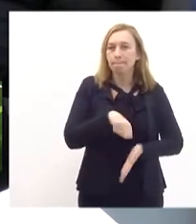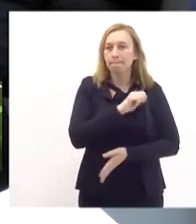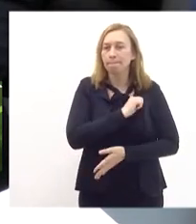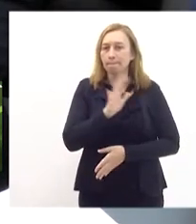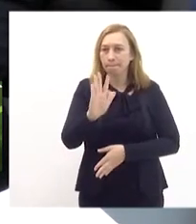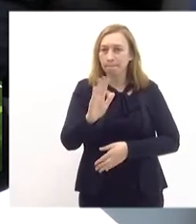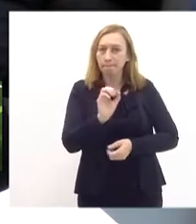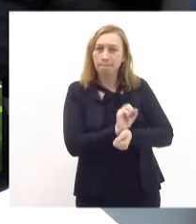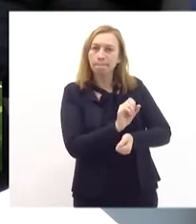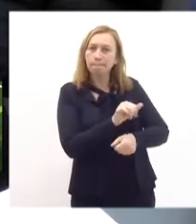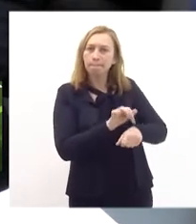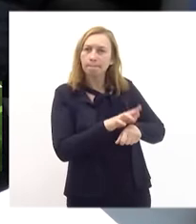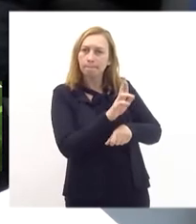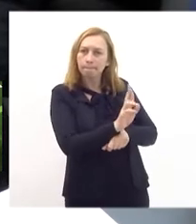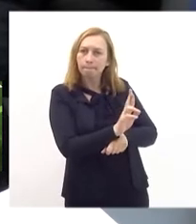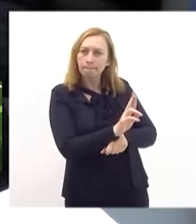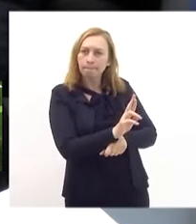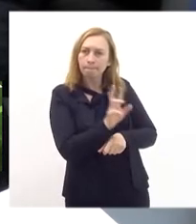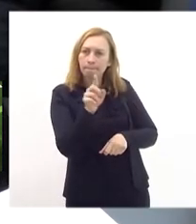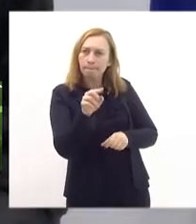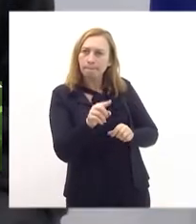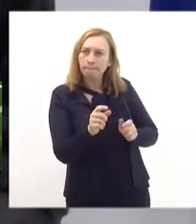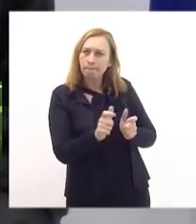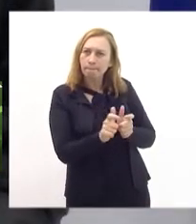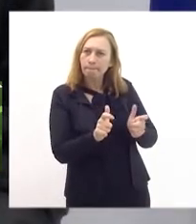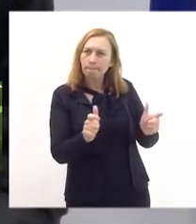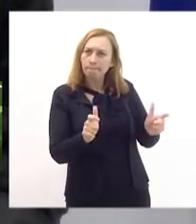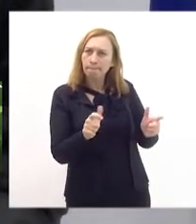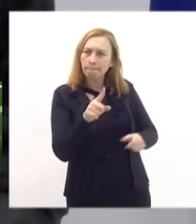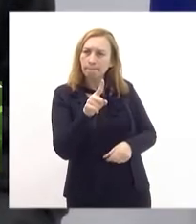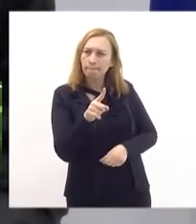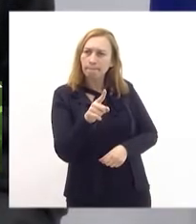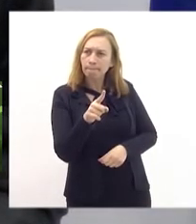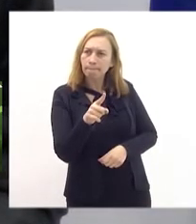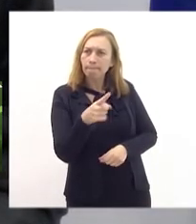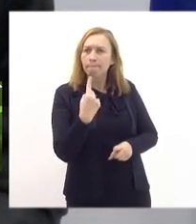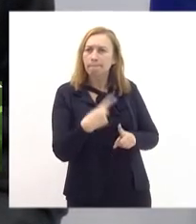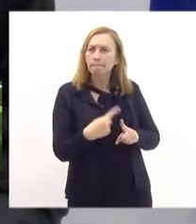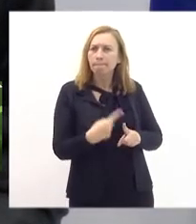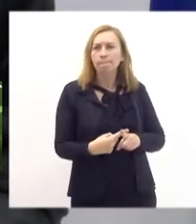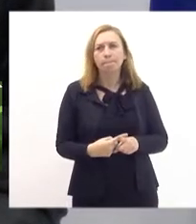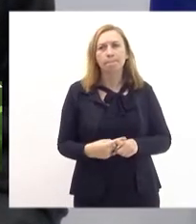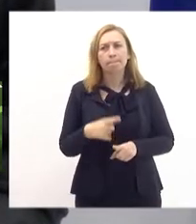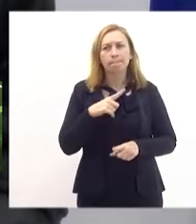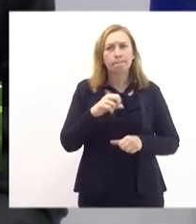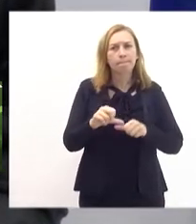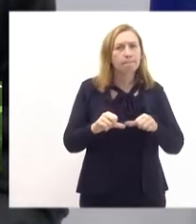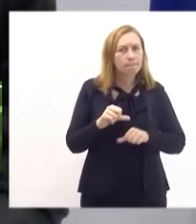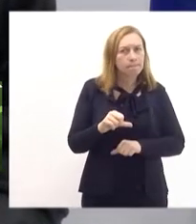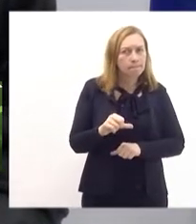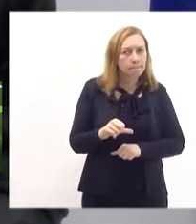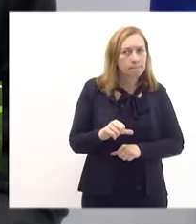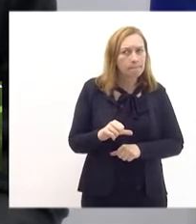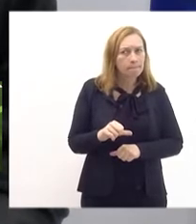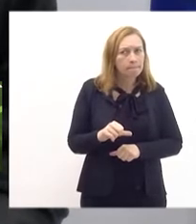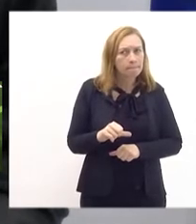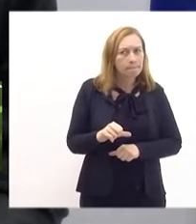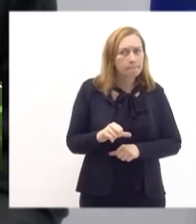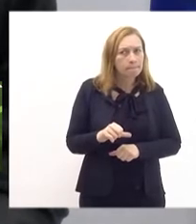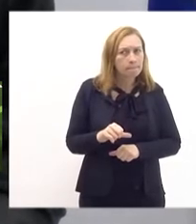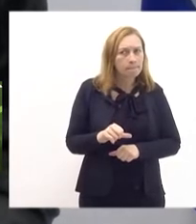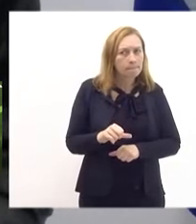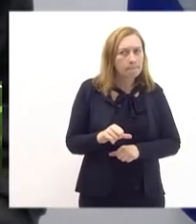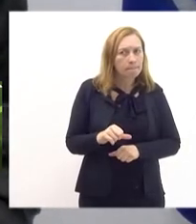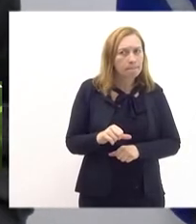Só um esse crescimento brutal é porque houve uma mudança de